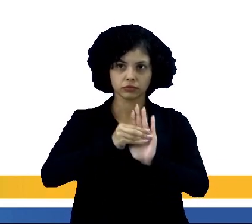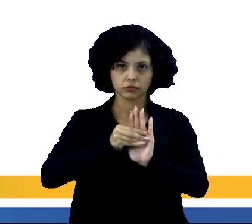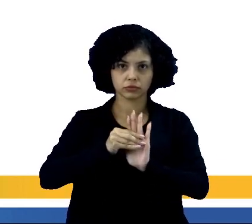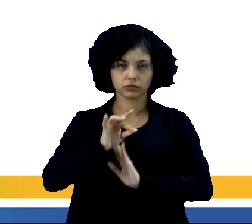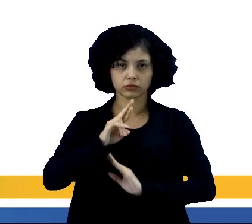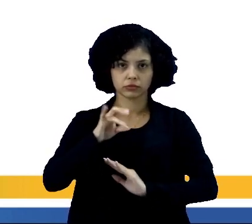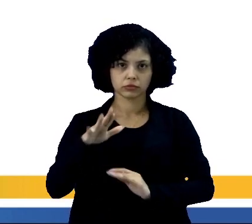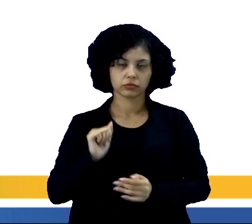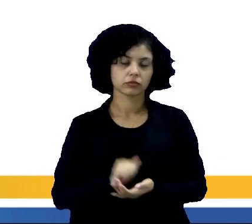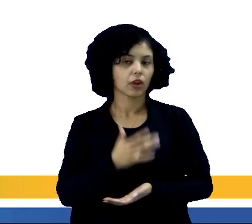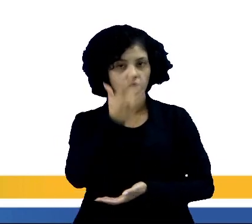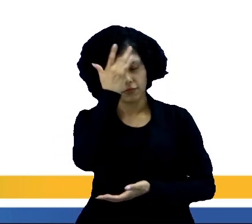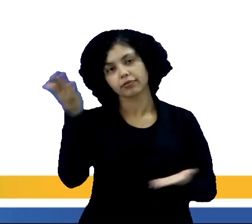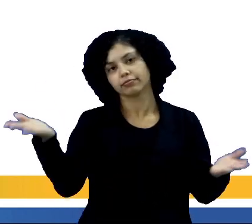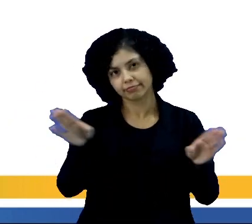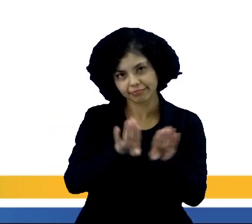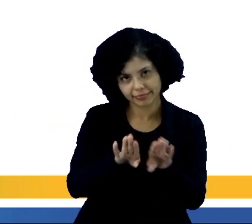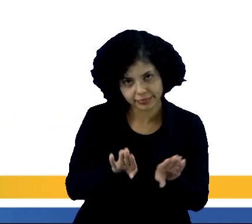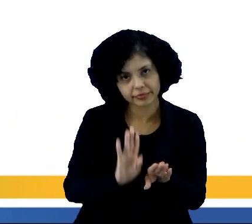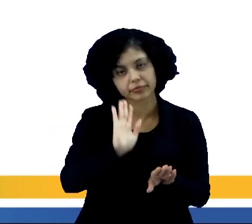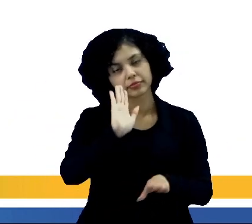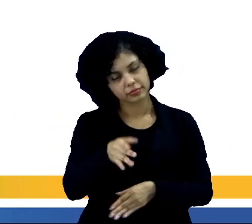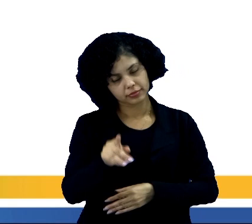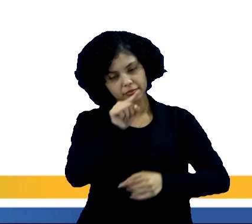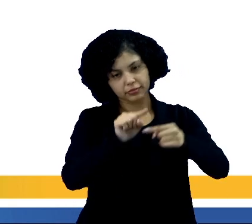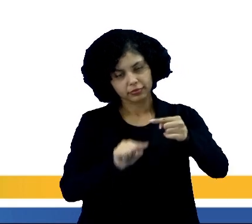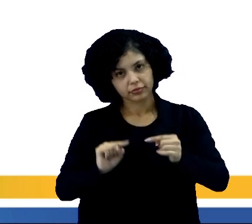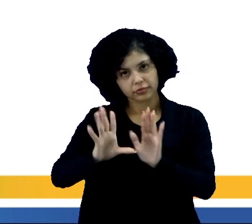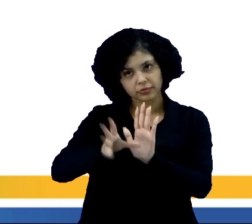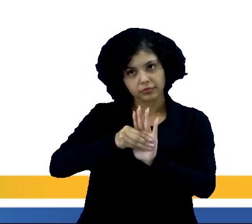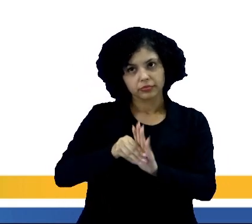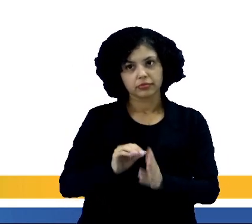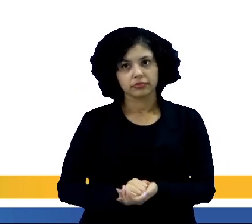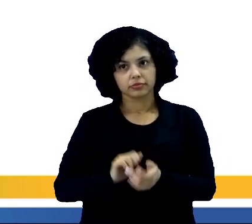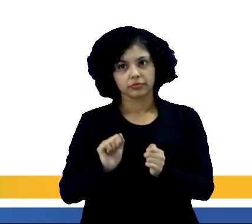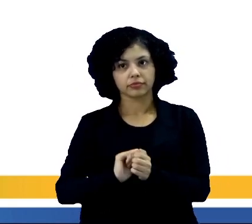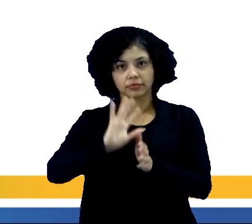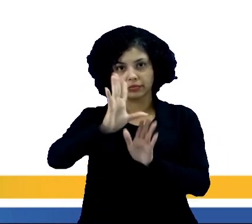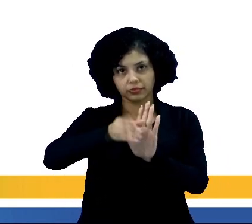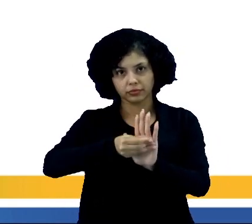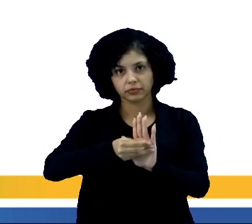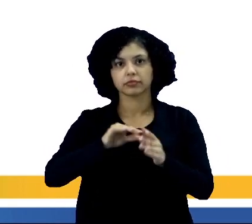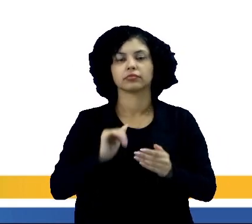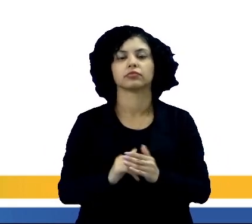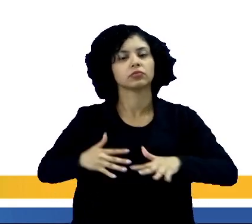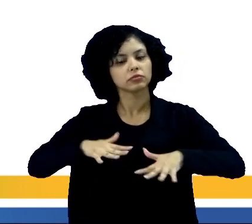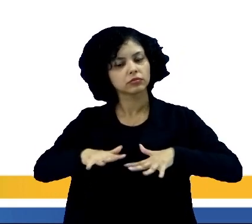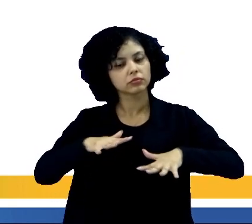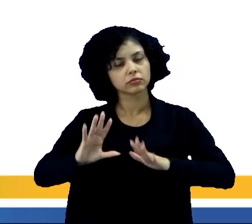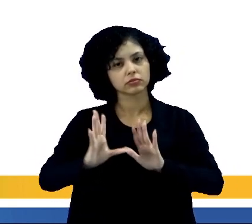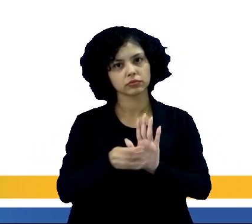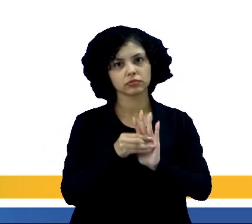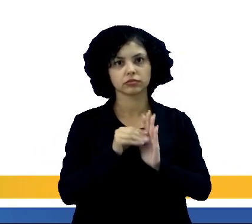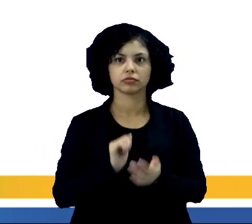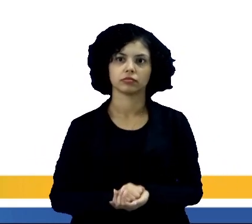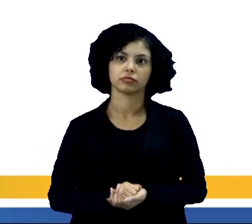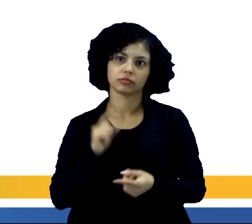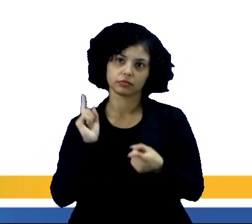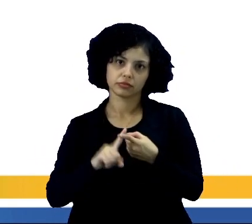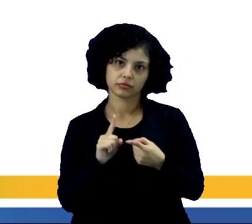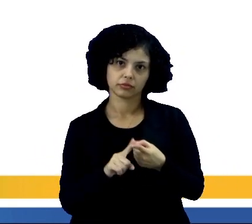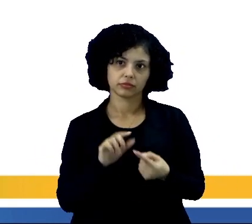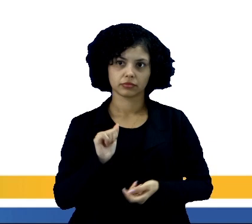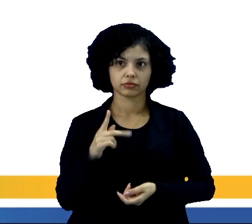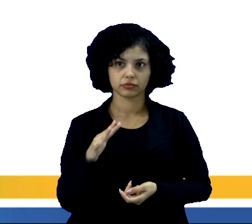e instável. Tá fácil também, porque a gente já dividiu bem bonitinho. Tem a parte fixa, tem a parte móvel que é anexada porque